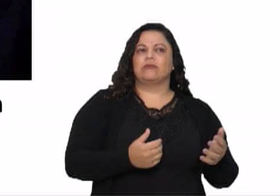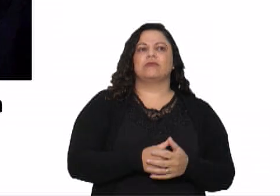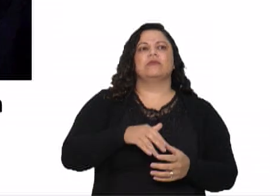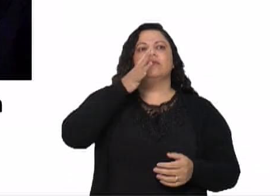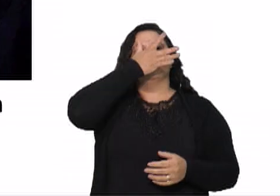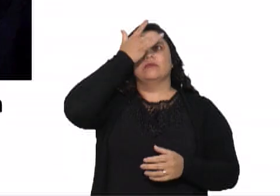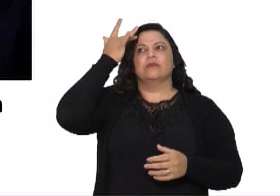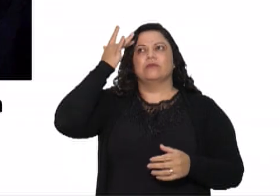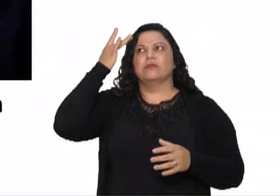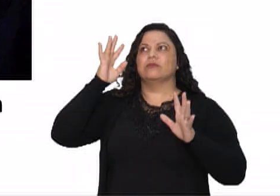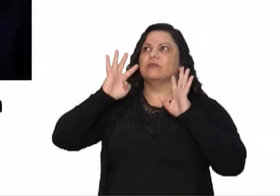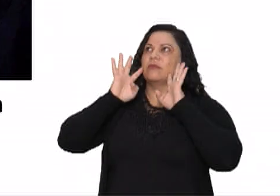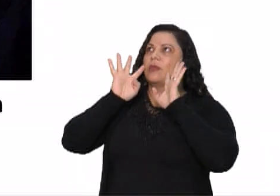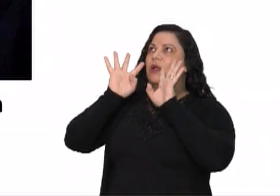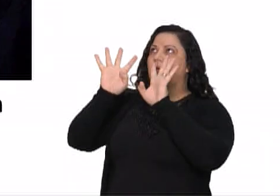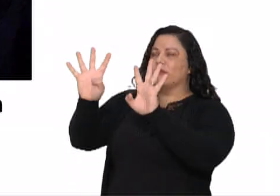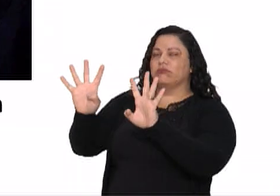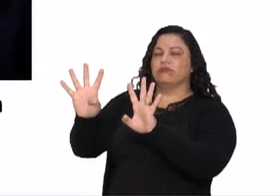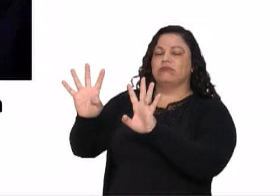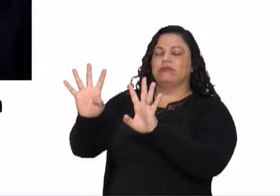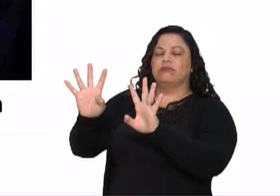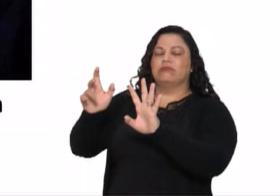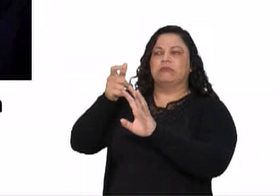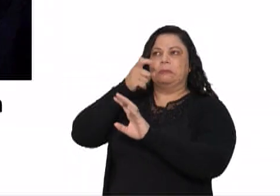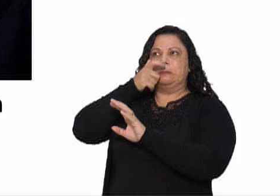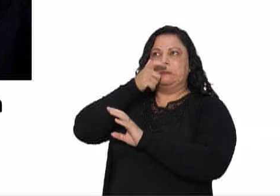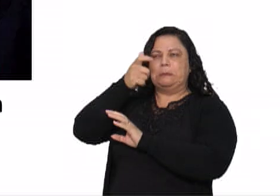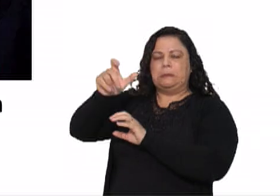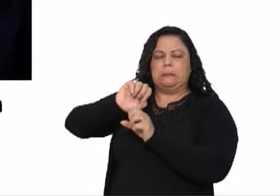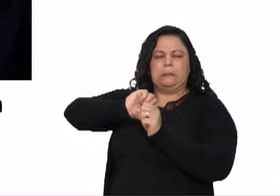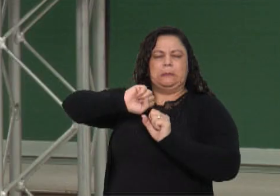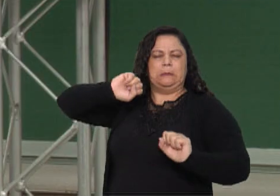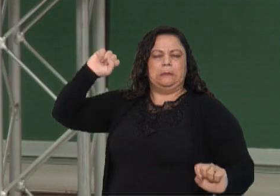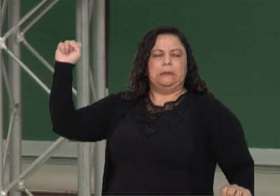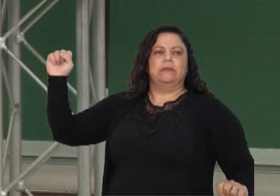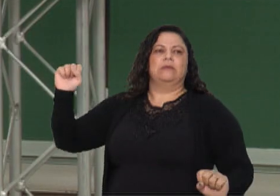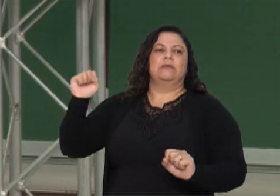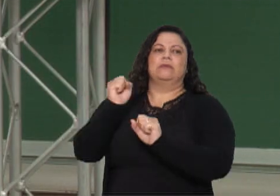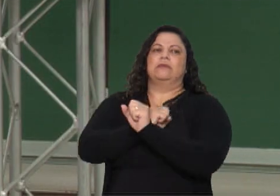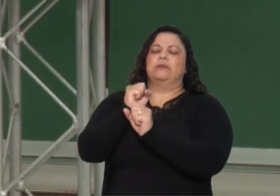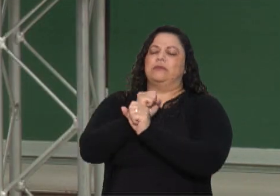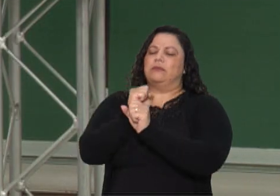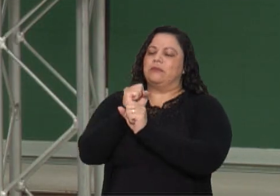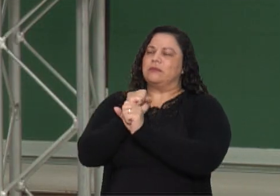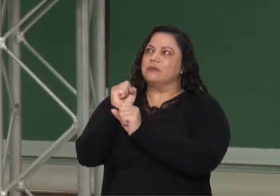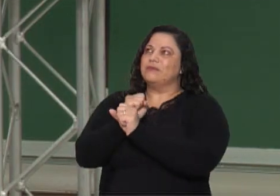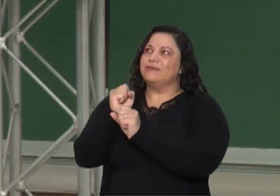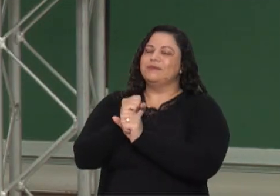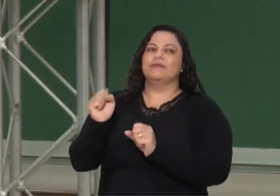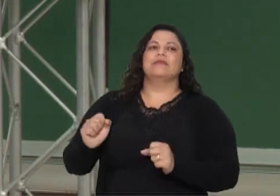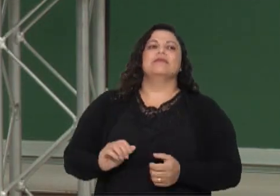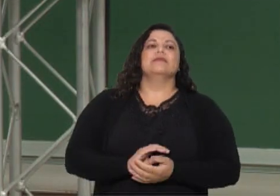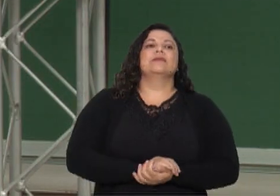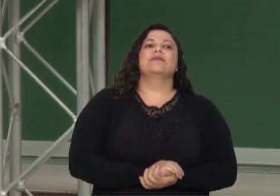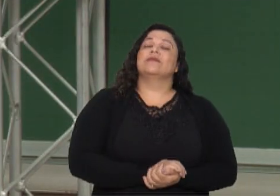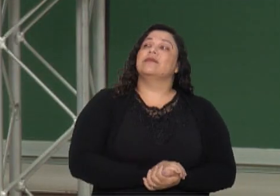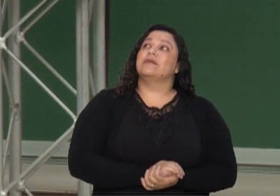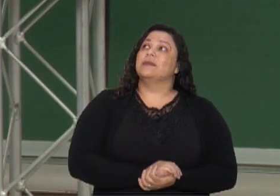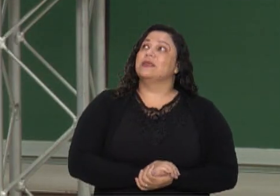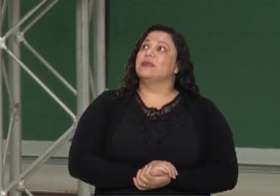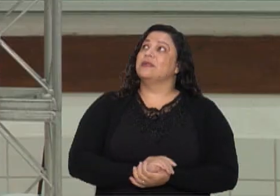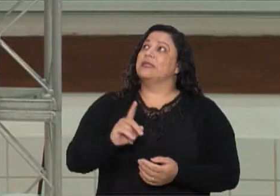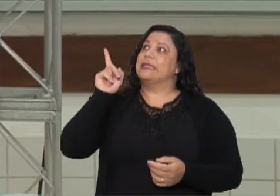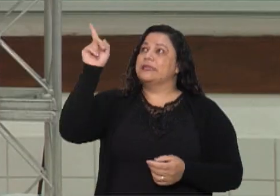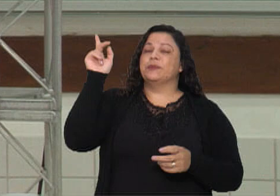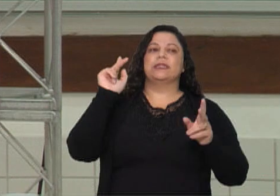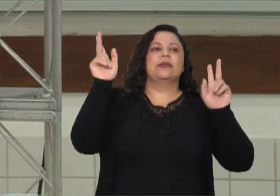só, né? Então, é super grande e ia levar bastante tempo para ser pintado, né? Esse painel Guerra e Paz, pessoal,